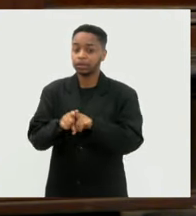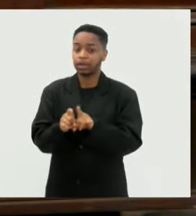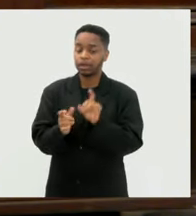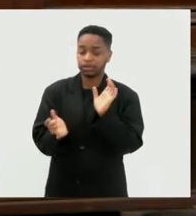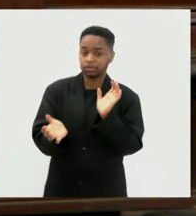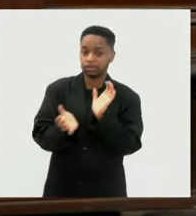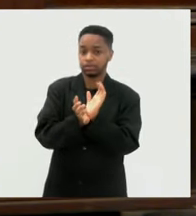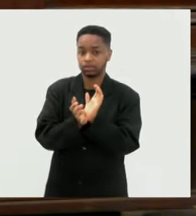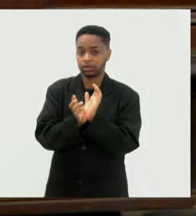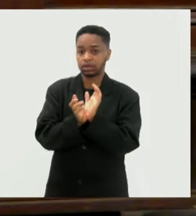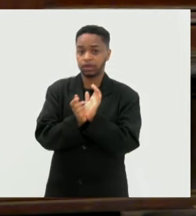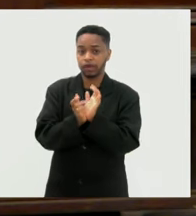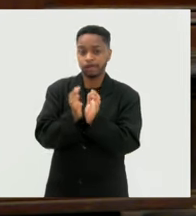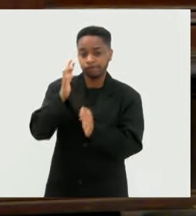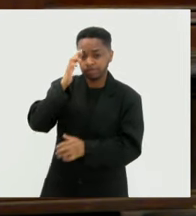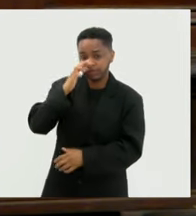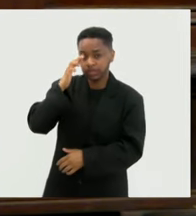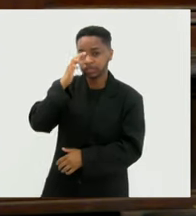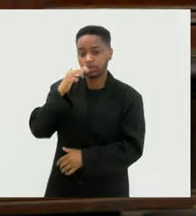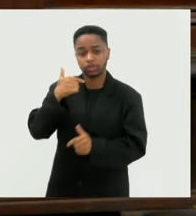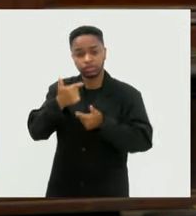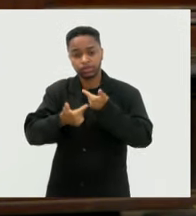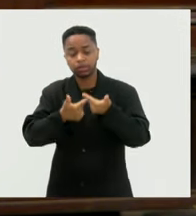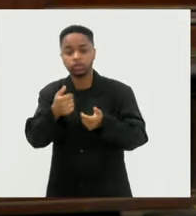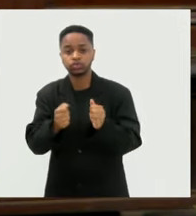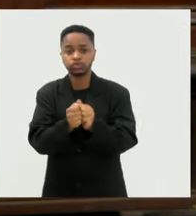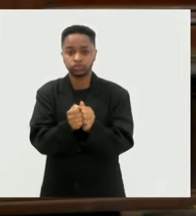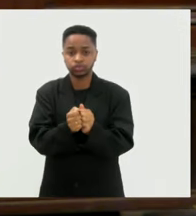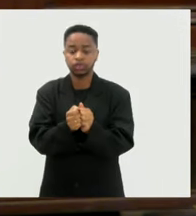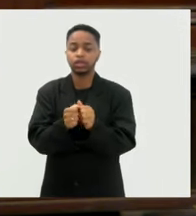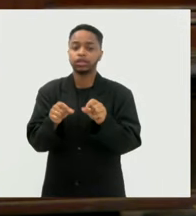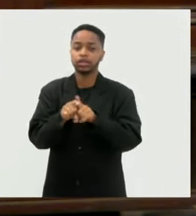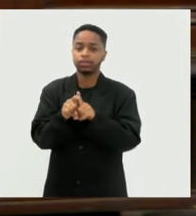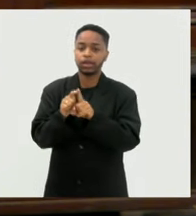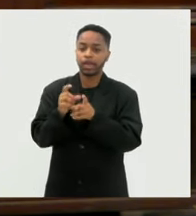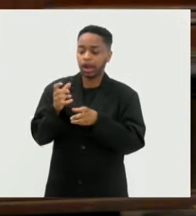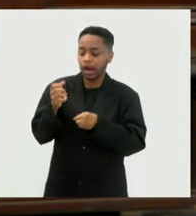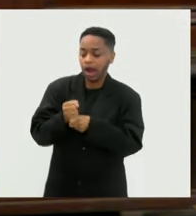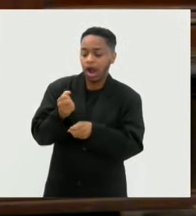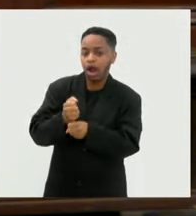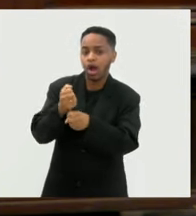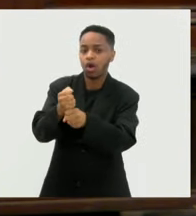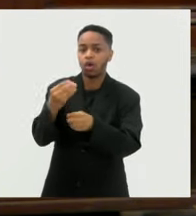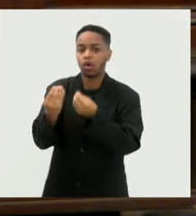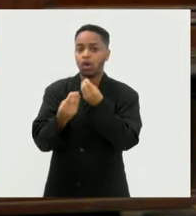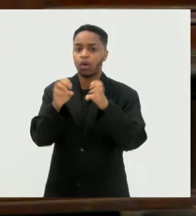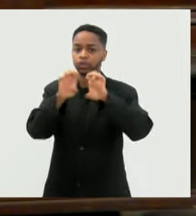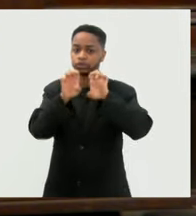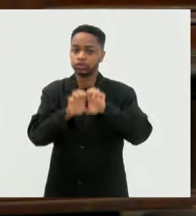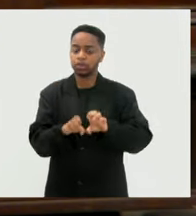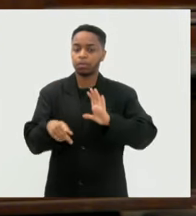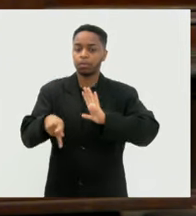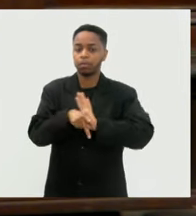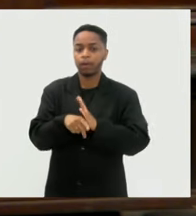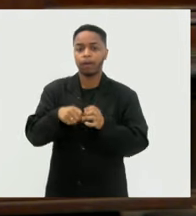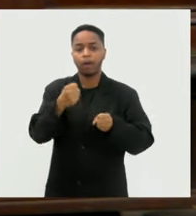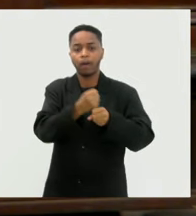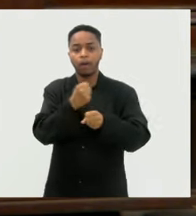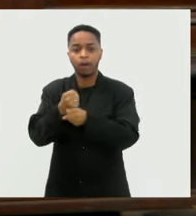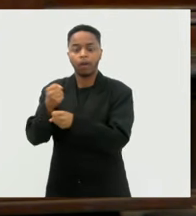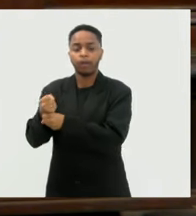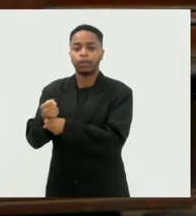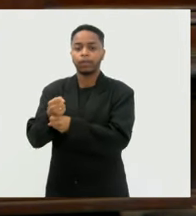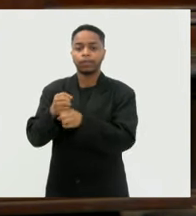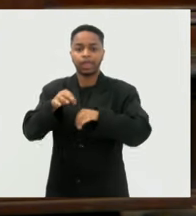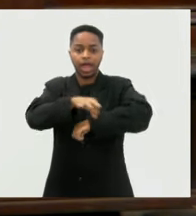fiscalização, com o calculista estrutural das obras de Oscar Niemeyer,